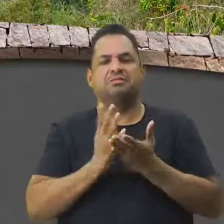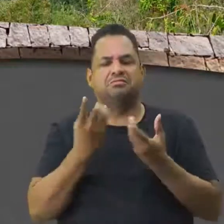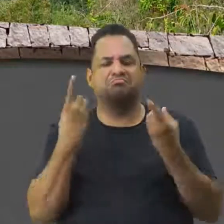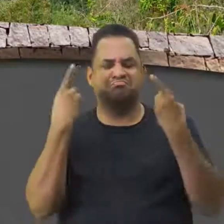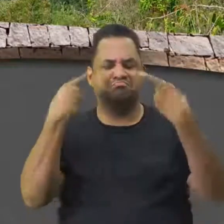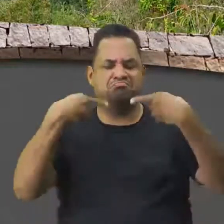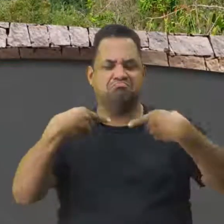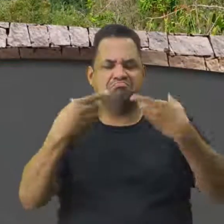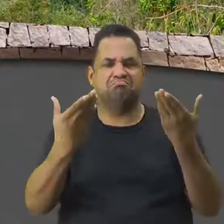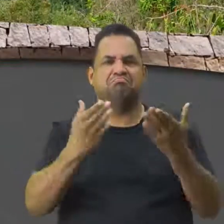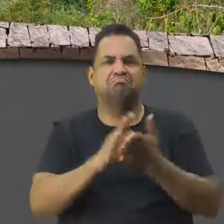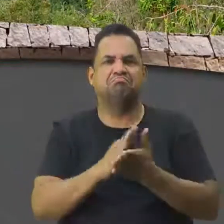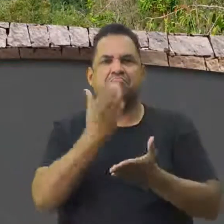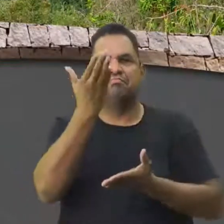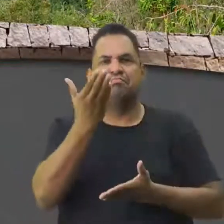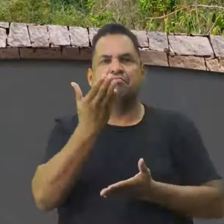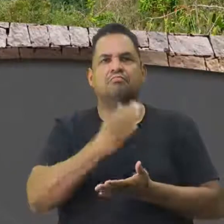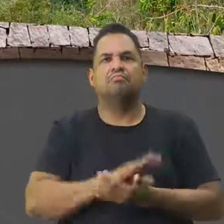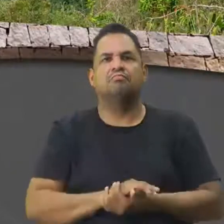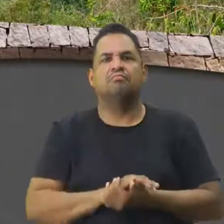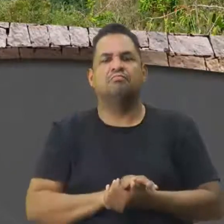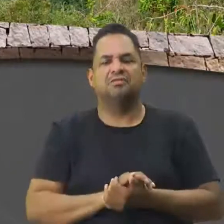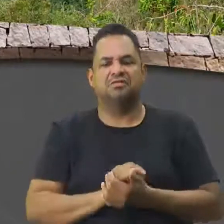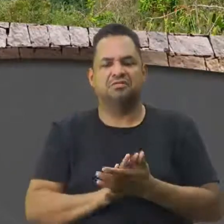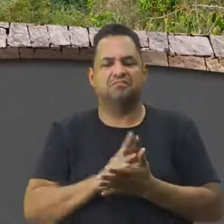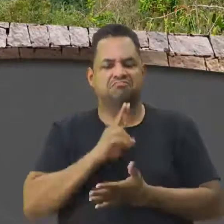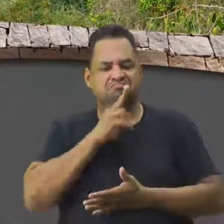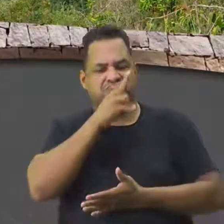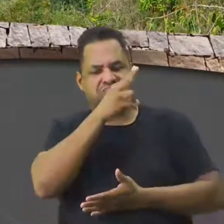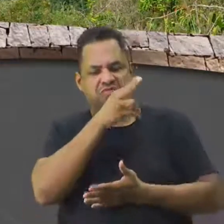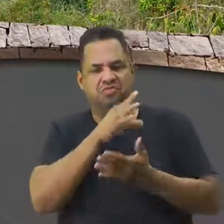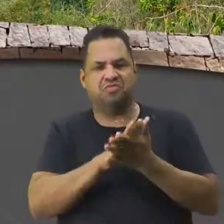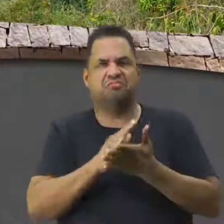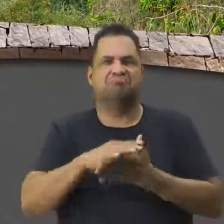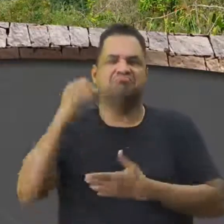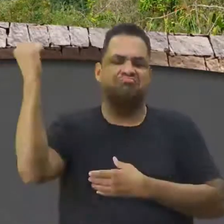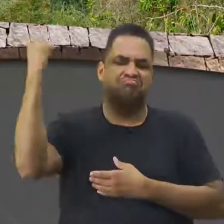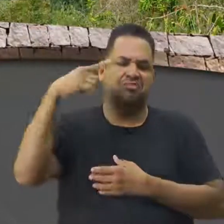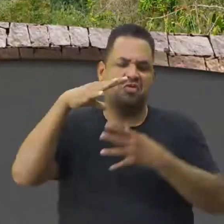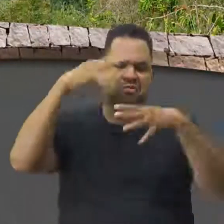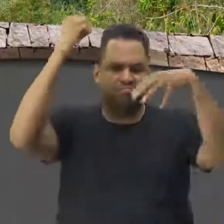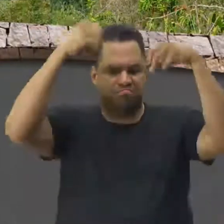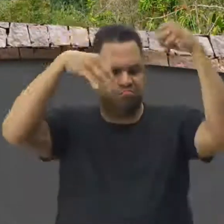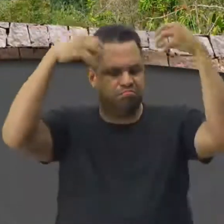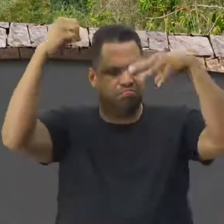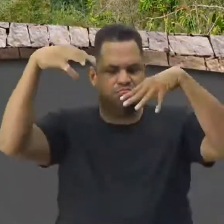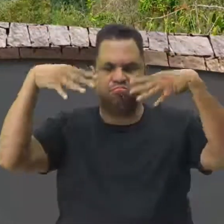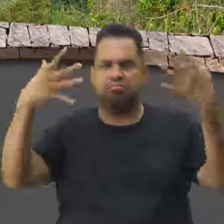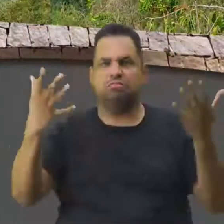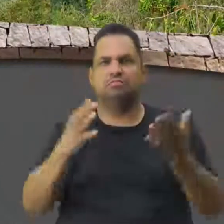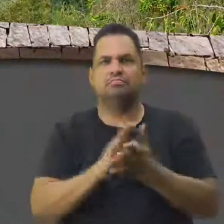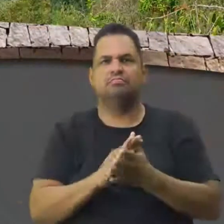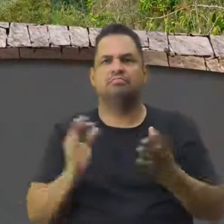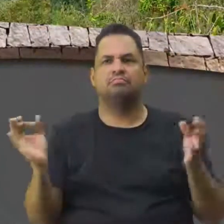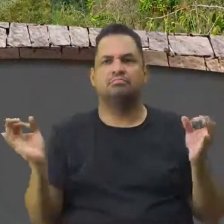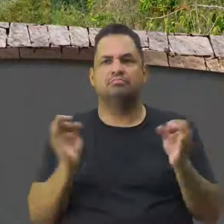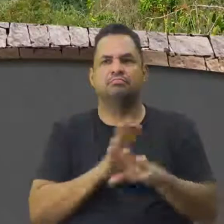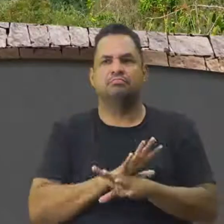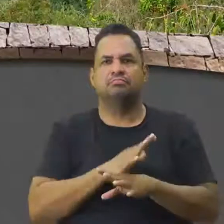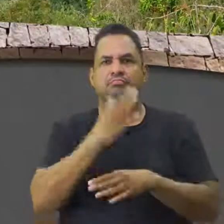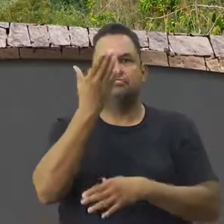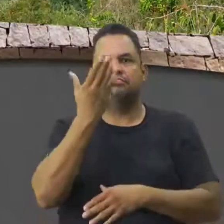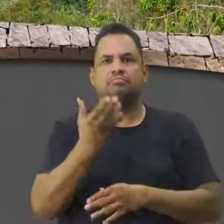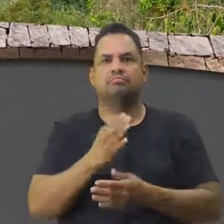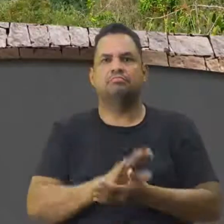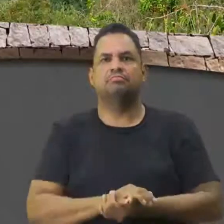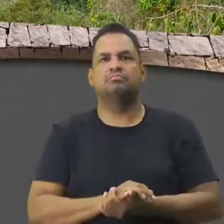desafiador. E vocês estão aí firme, faça sol, faça chuva. Portanto, isso é que é